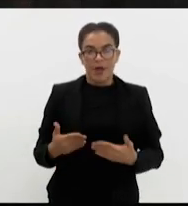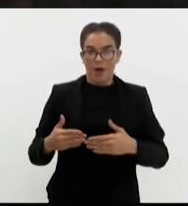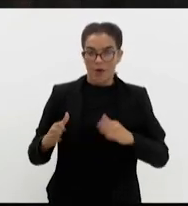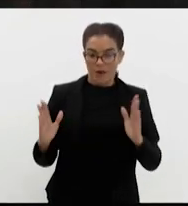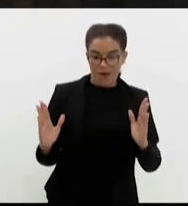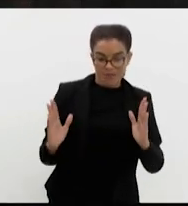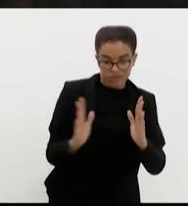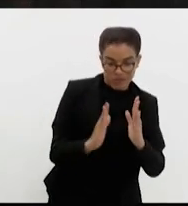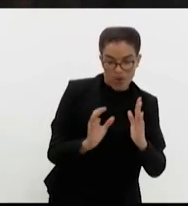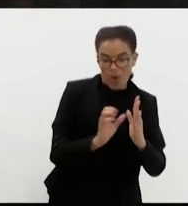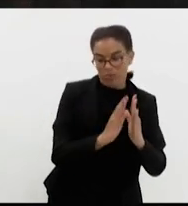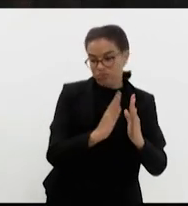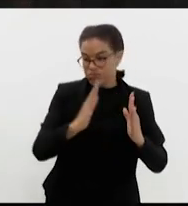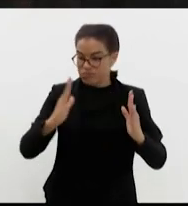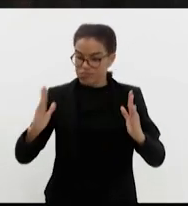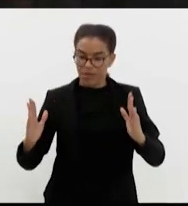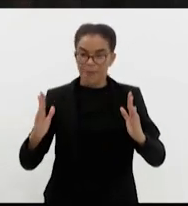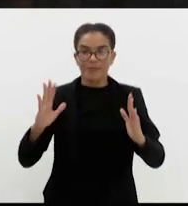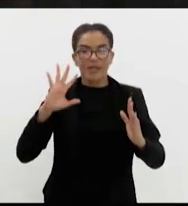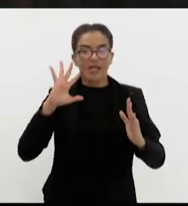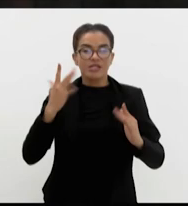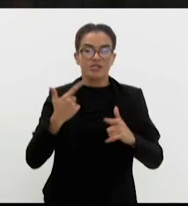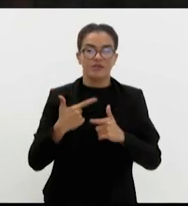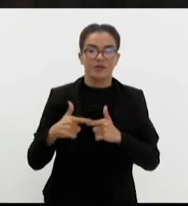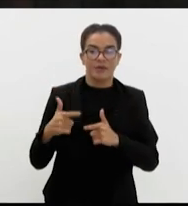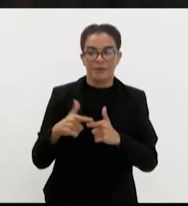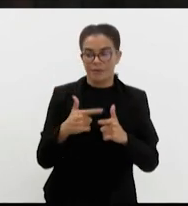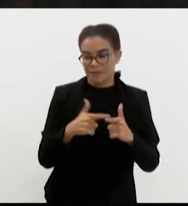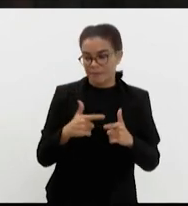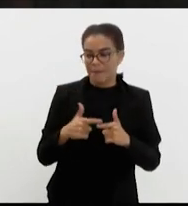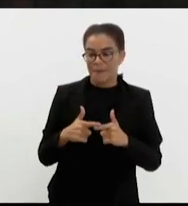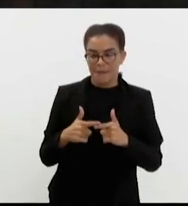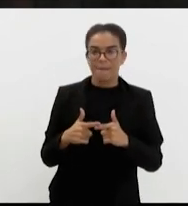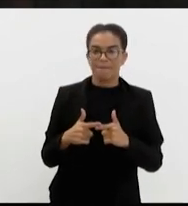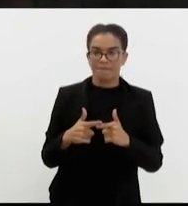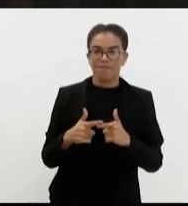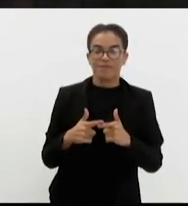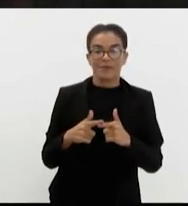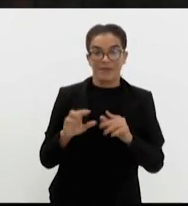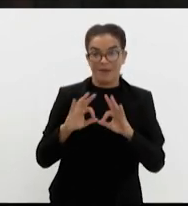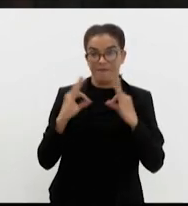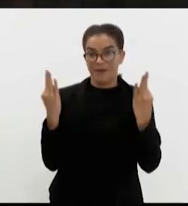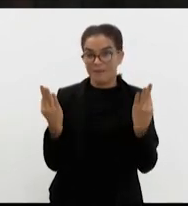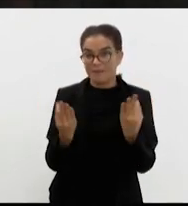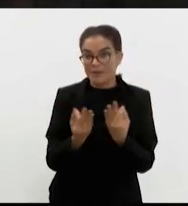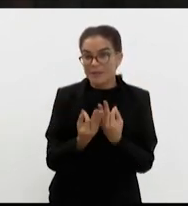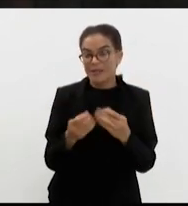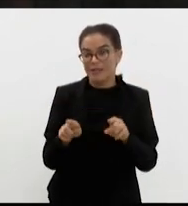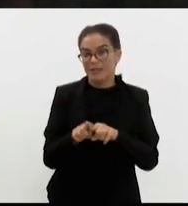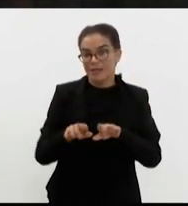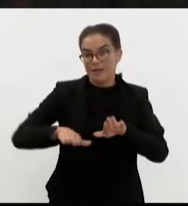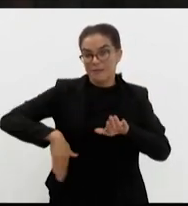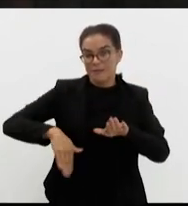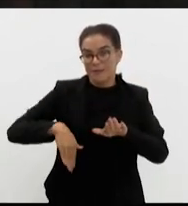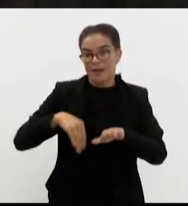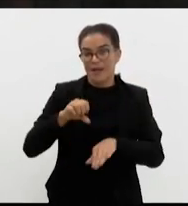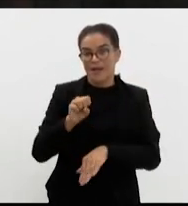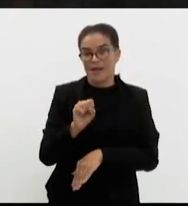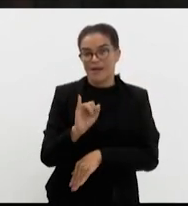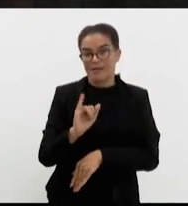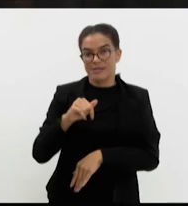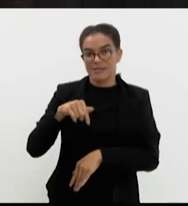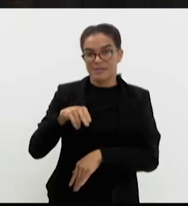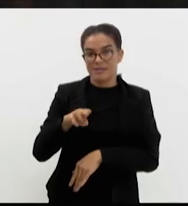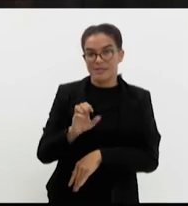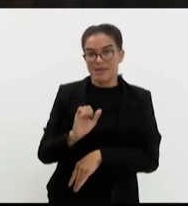prazo e resolver aquele problema e a gente resolver o problema das famílias da praia do Siqueira resolver